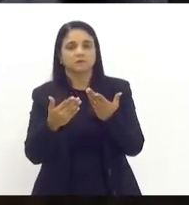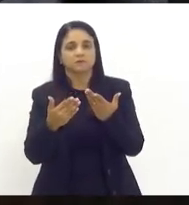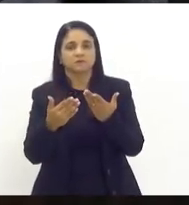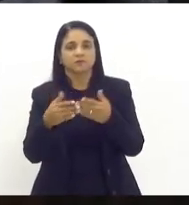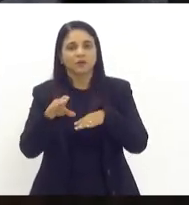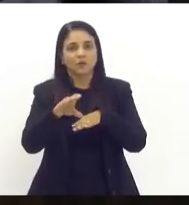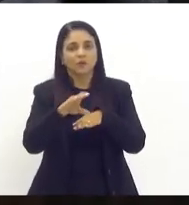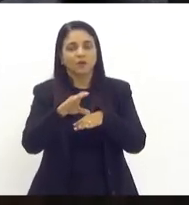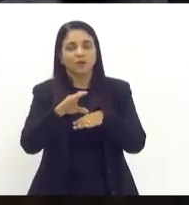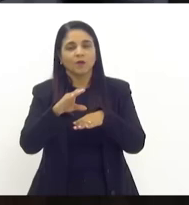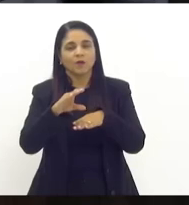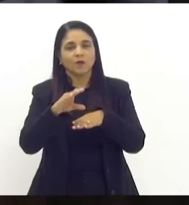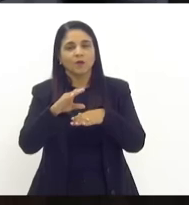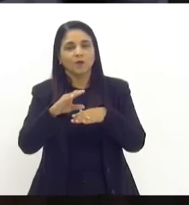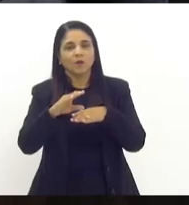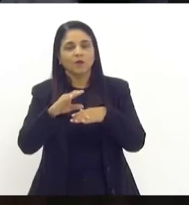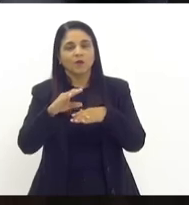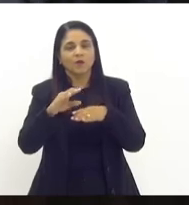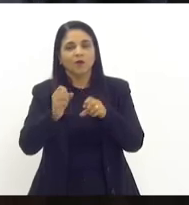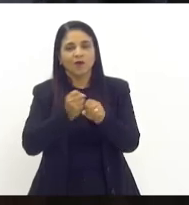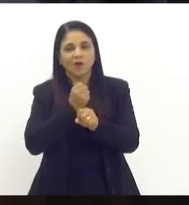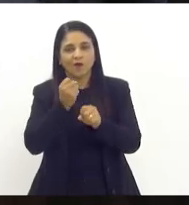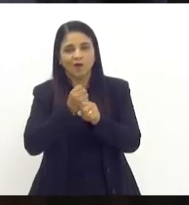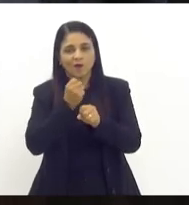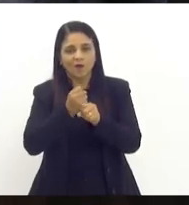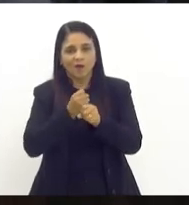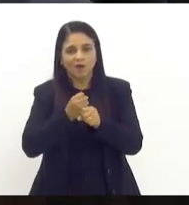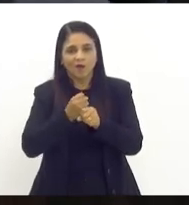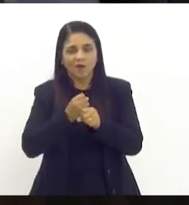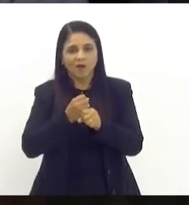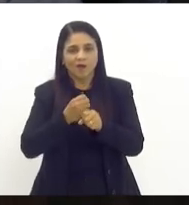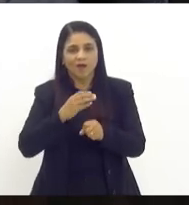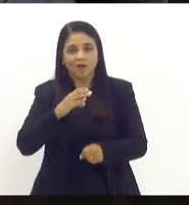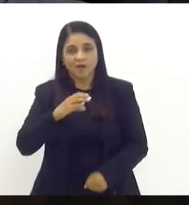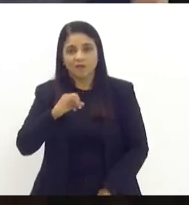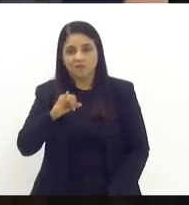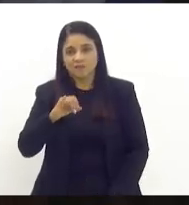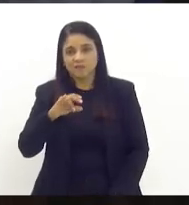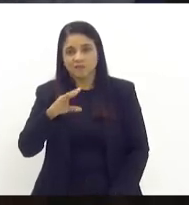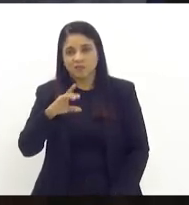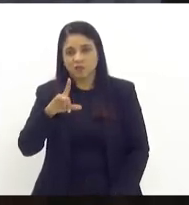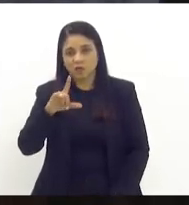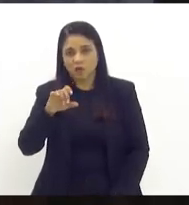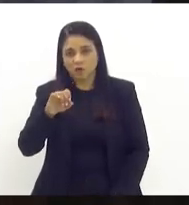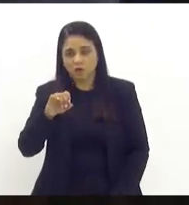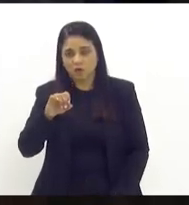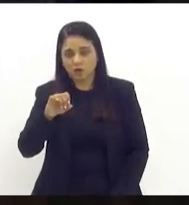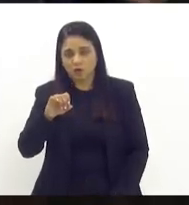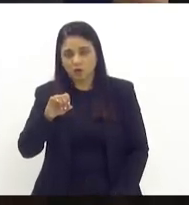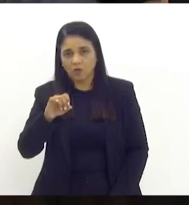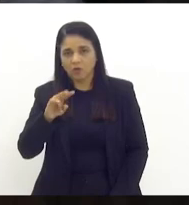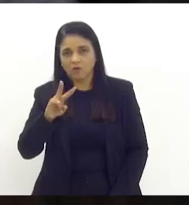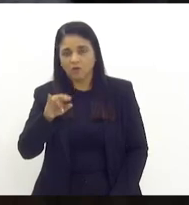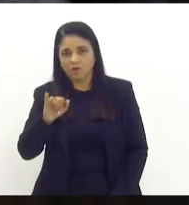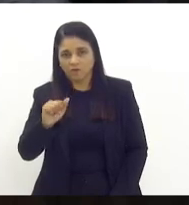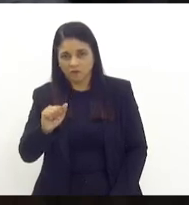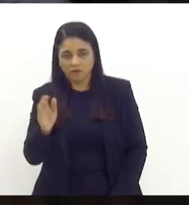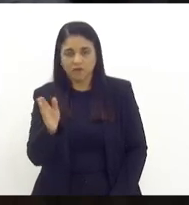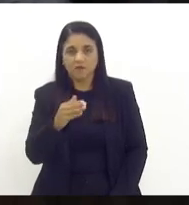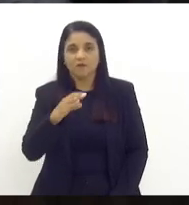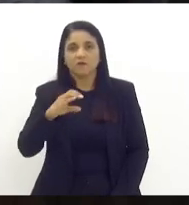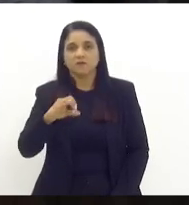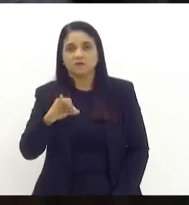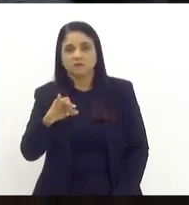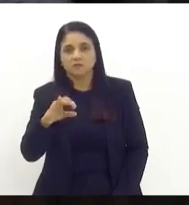construção da da Ciclo ciclofaixa ciclovia e ciclofaixa